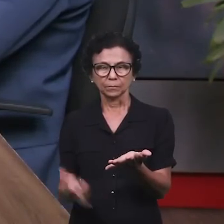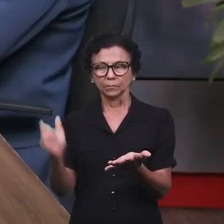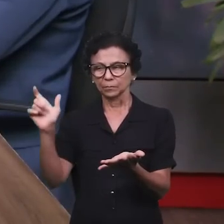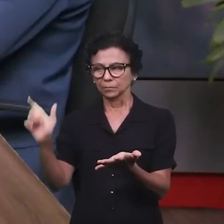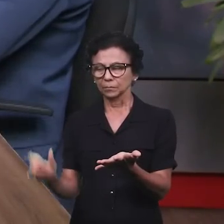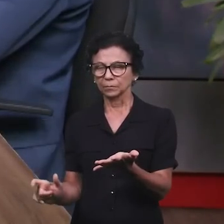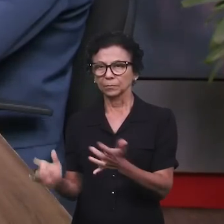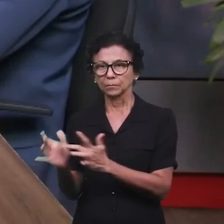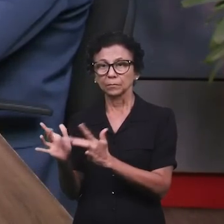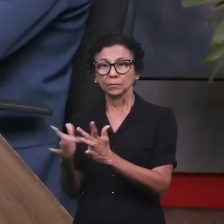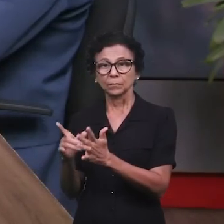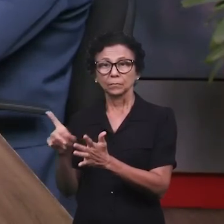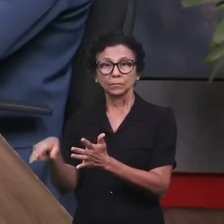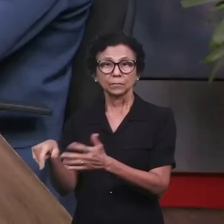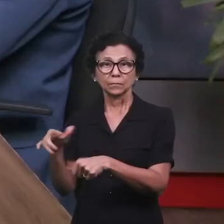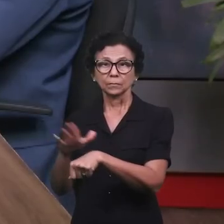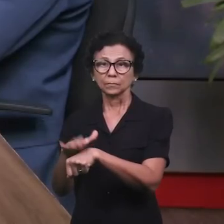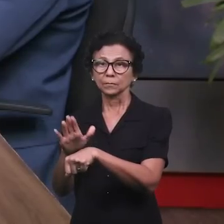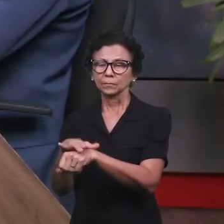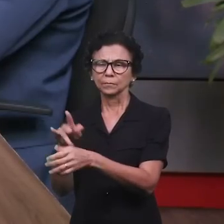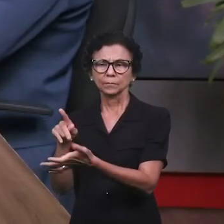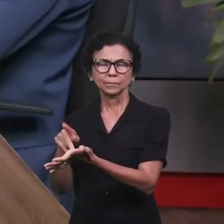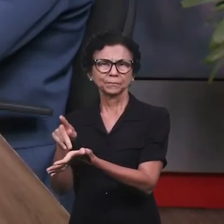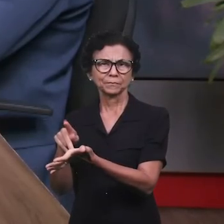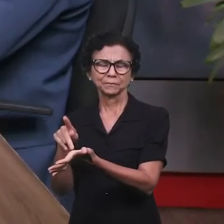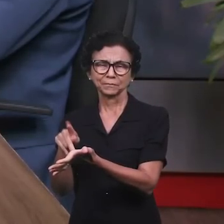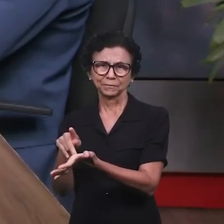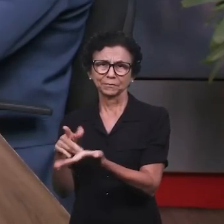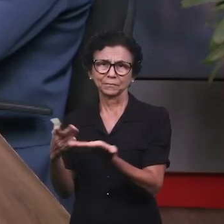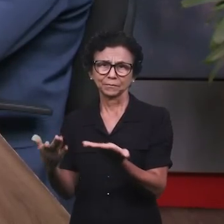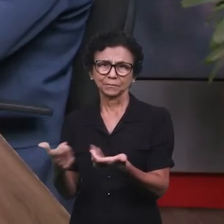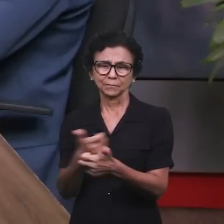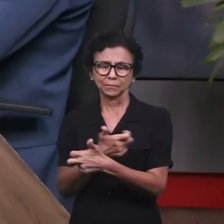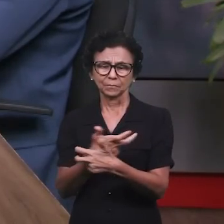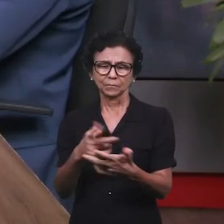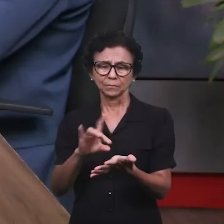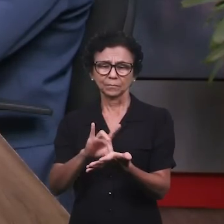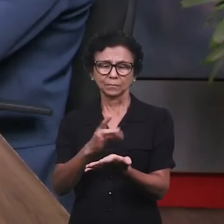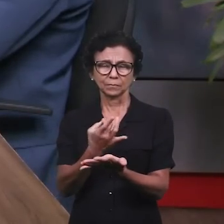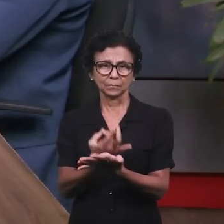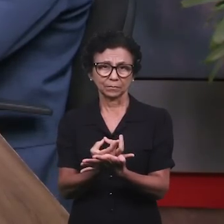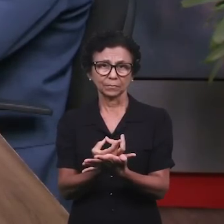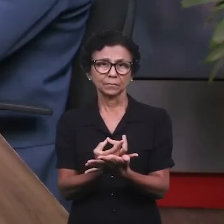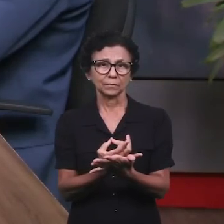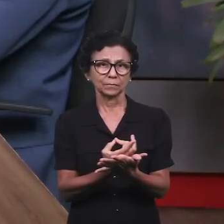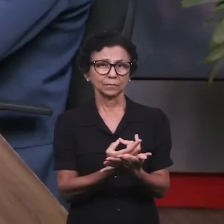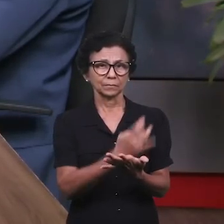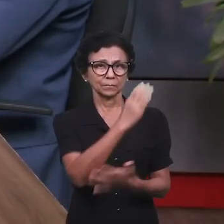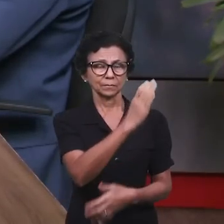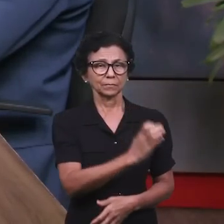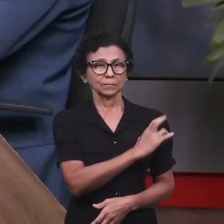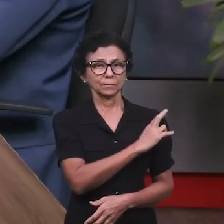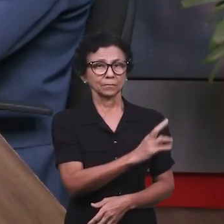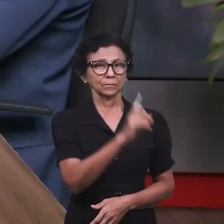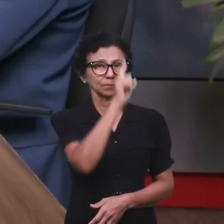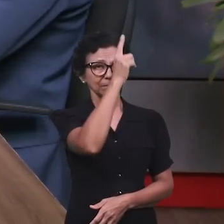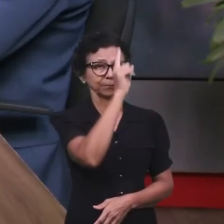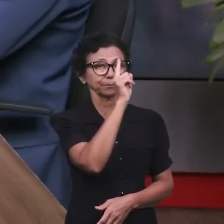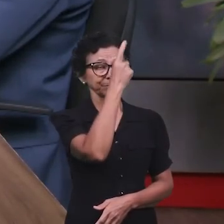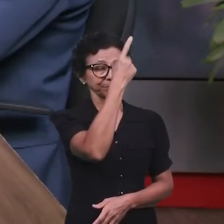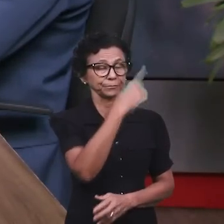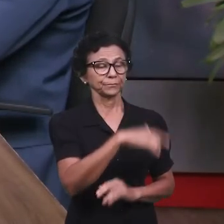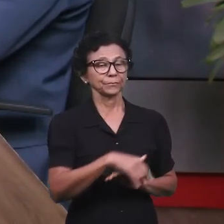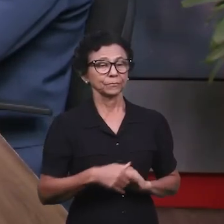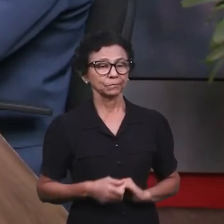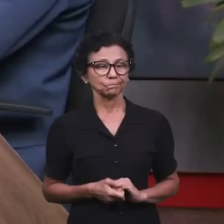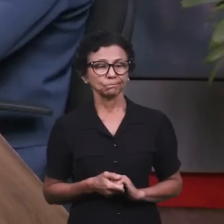verdade. De modo que muitas dessas heresias têm o objetivo,